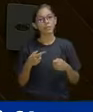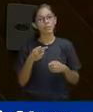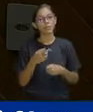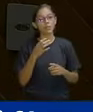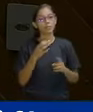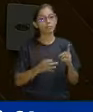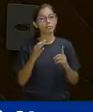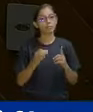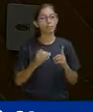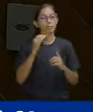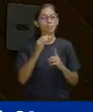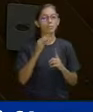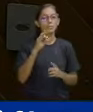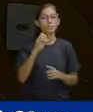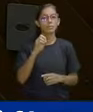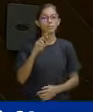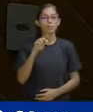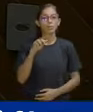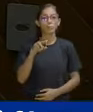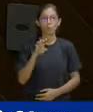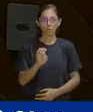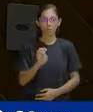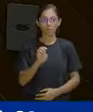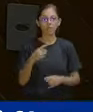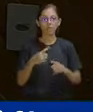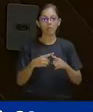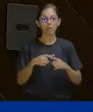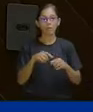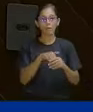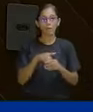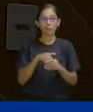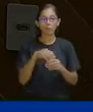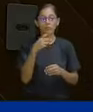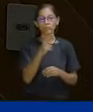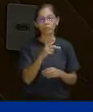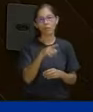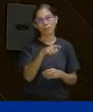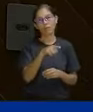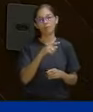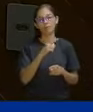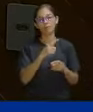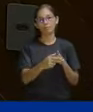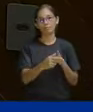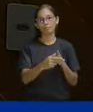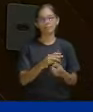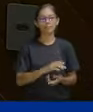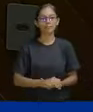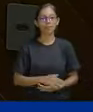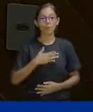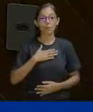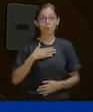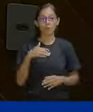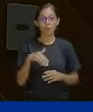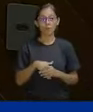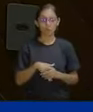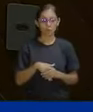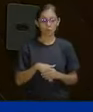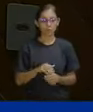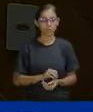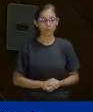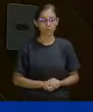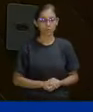porque o voto médio vencedor, na verdade, foi o dele. Não foi nem o meu e nem o meu voto, ele é muito similar